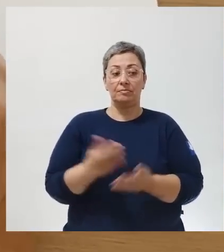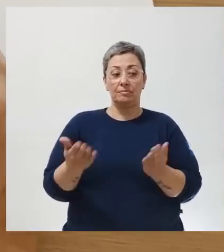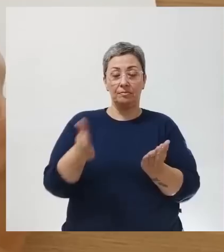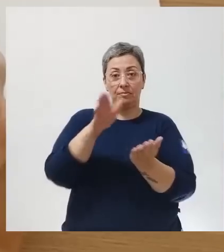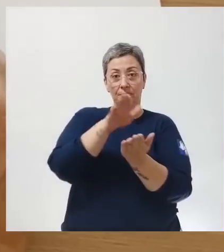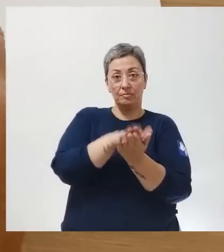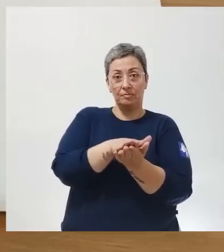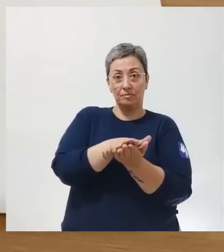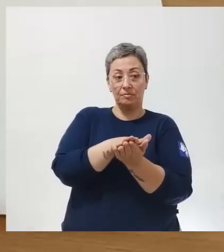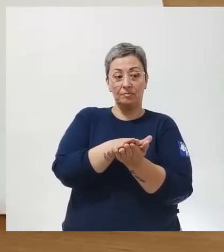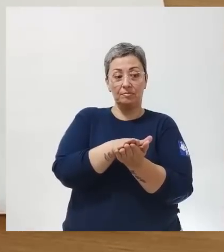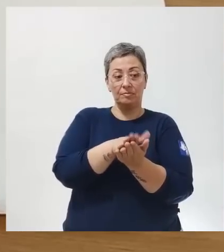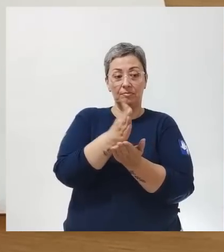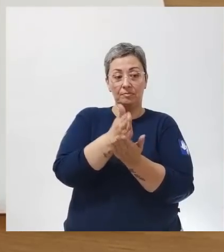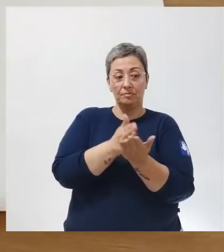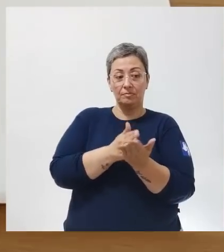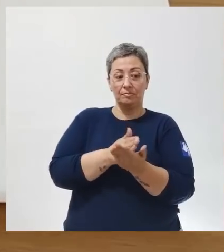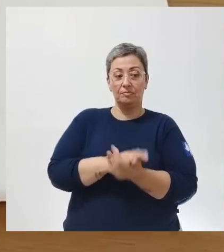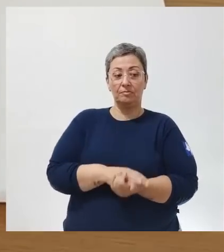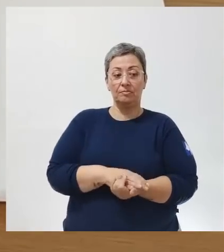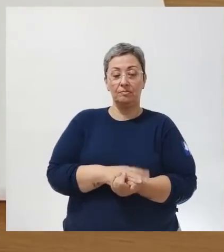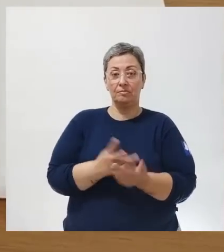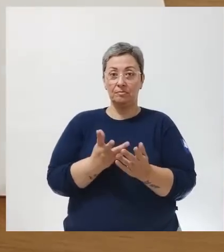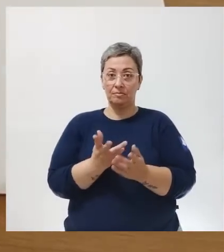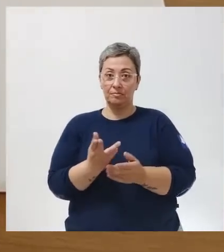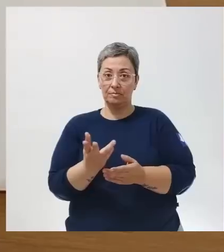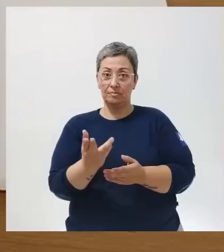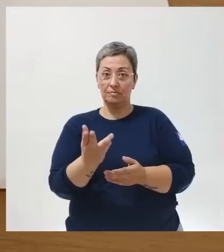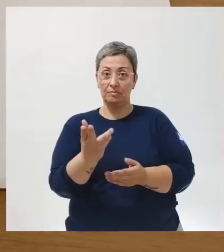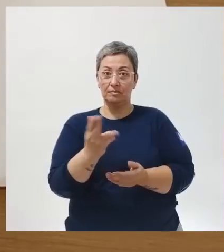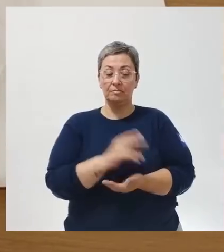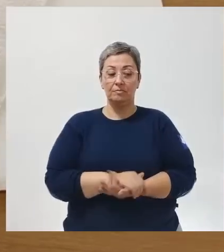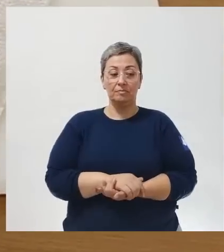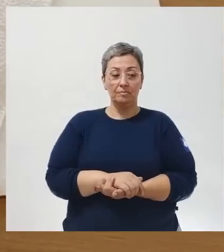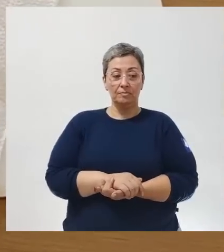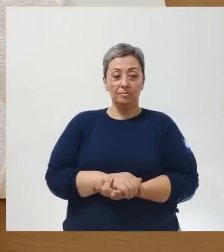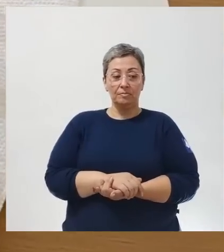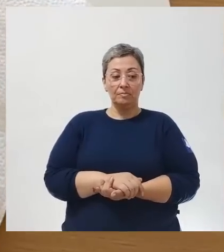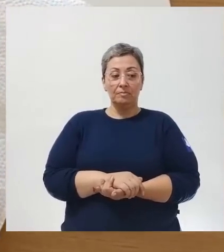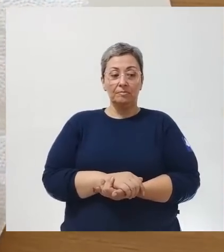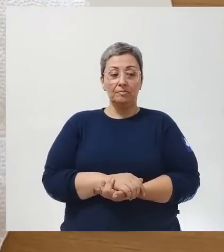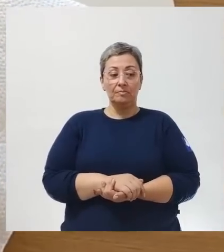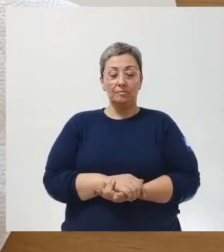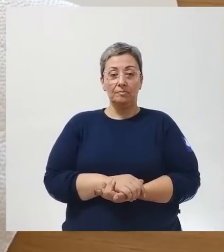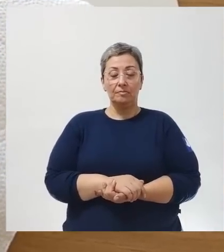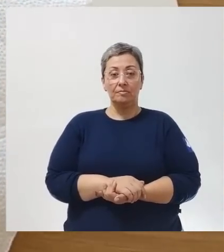Dobrem no meio e cortem.